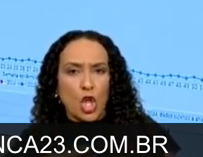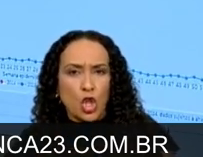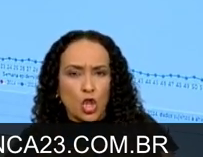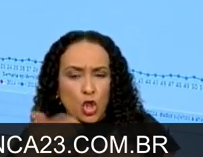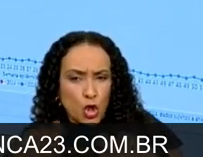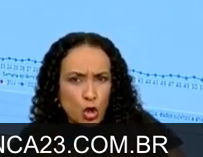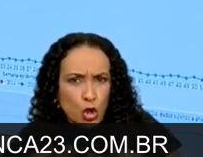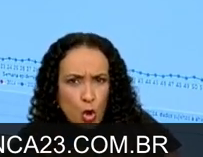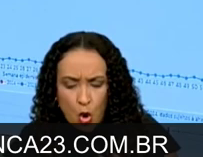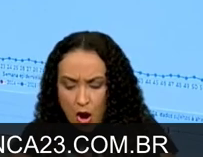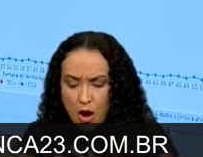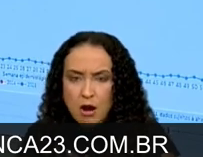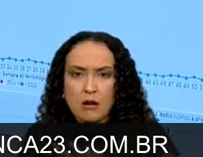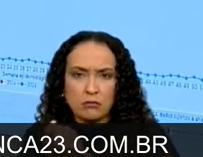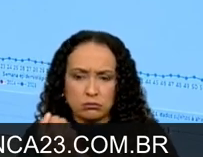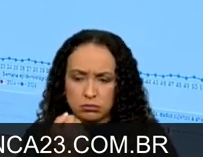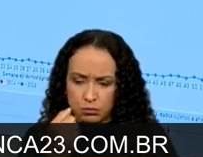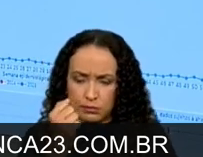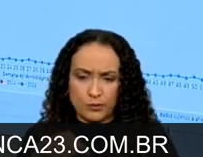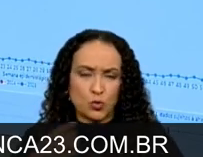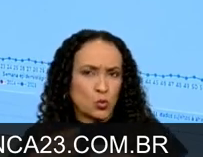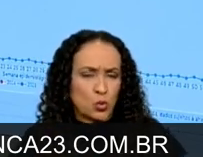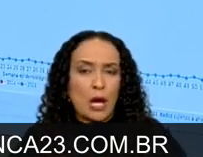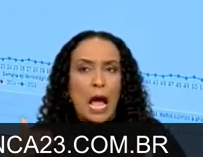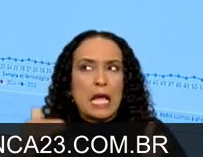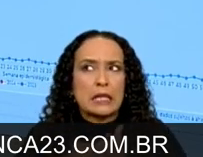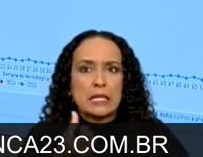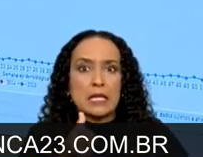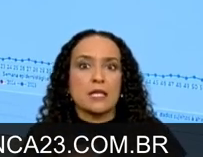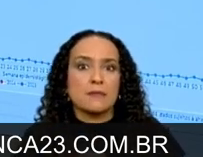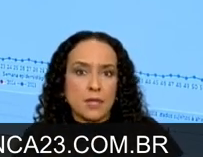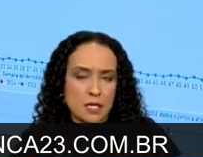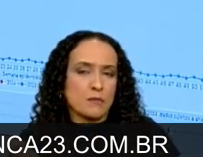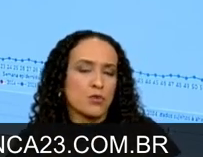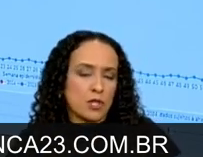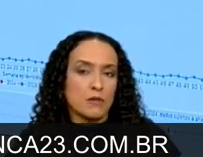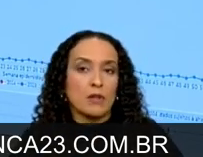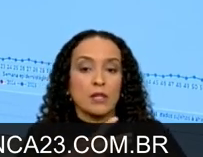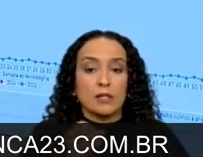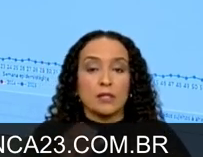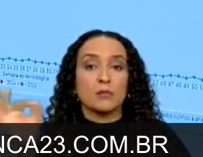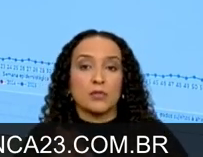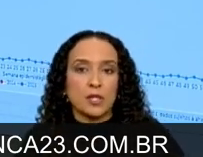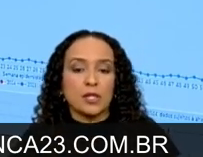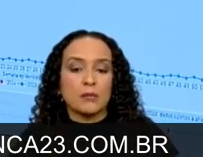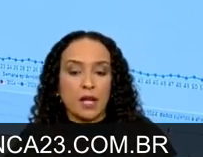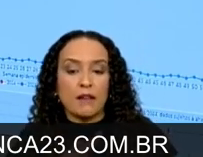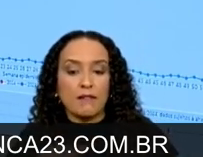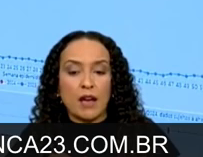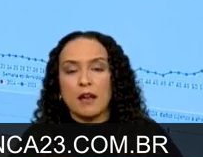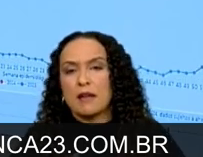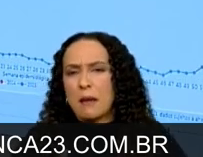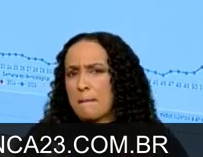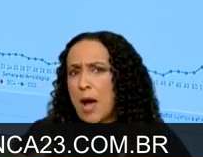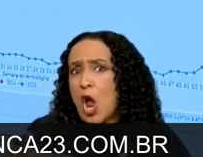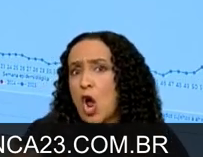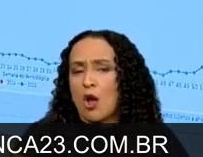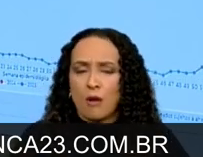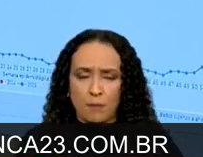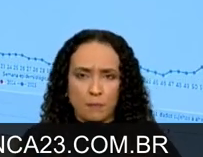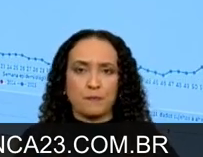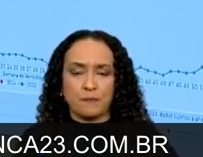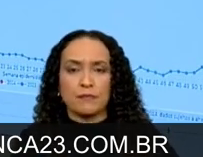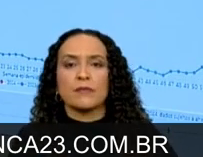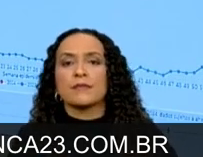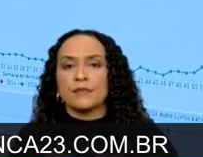nas juntas, né, nas articulações do corpo, por até 6 meses. E ainda 30% desses vão ter dores articulares por períodos ainda maiores.